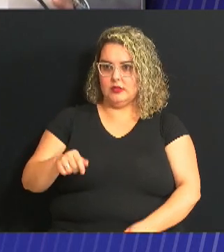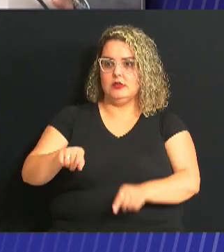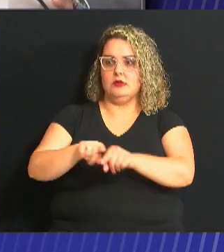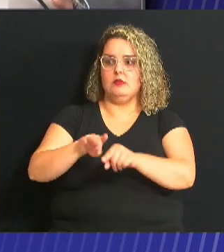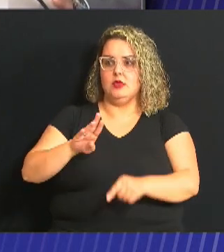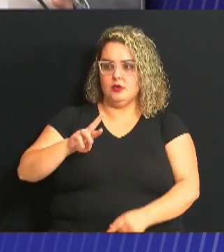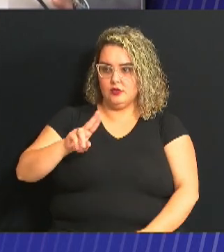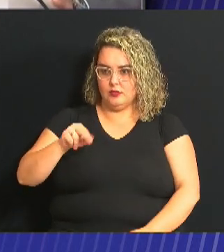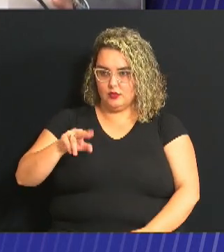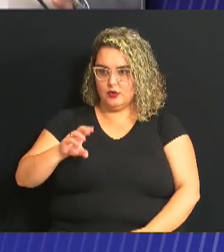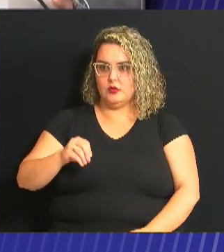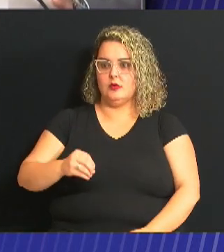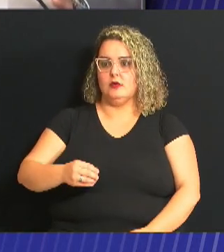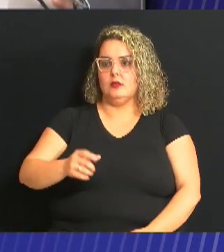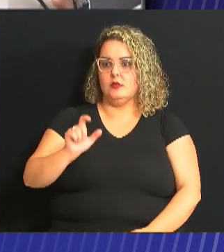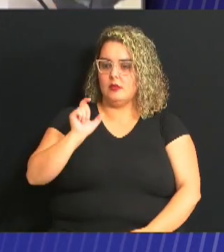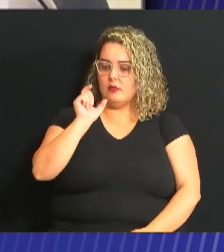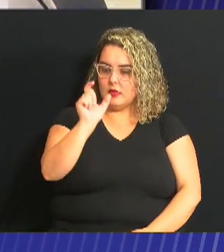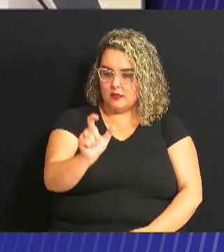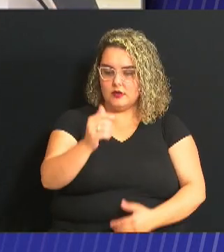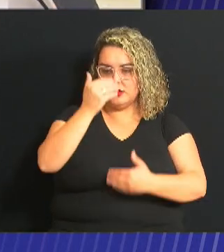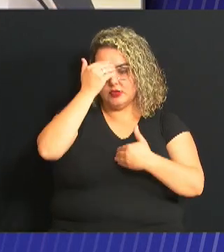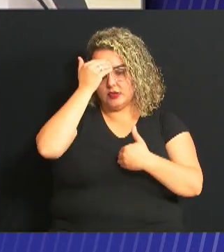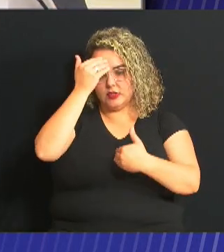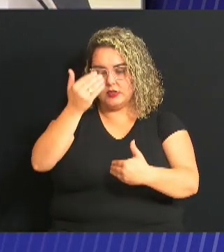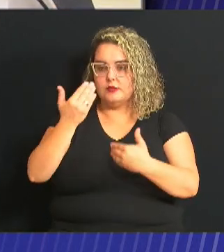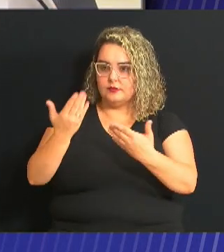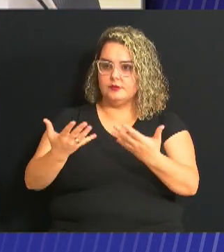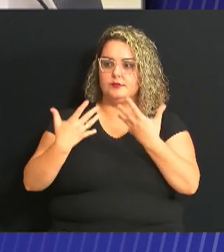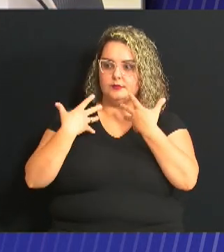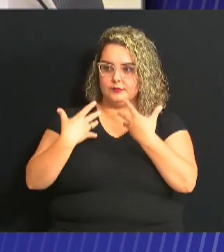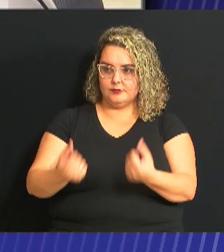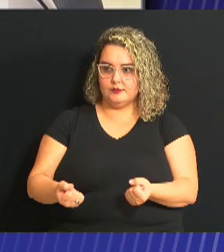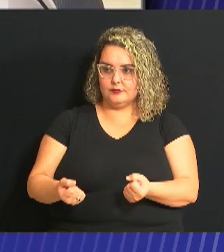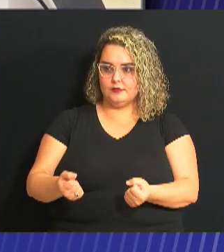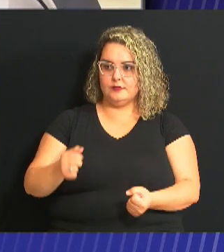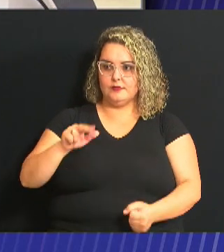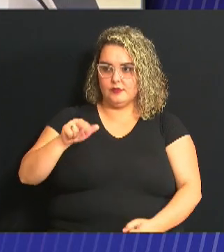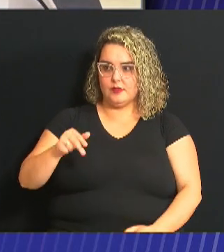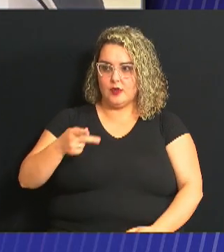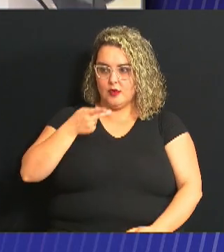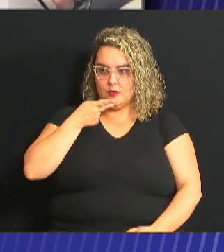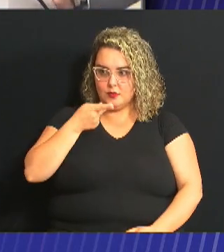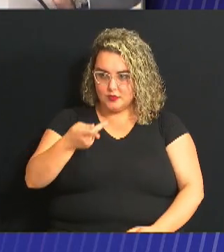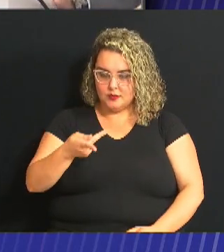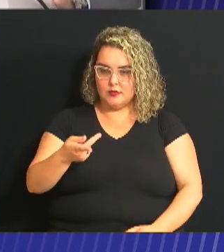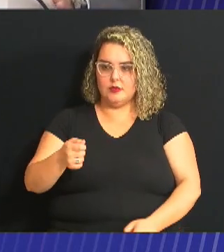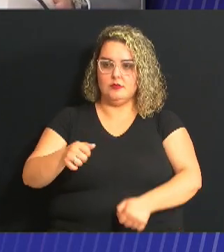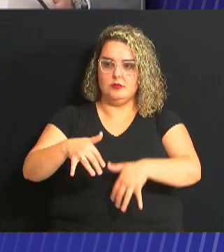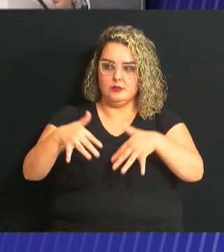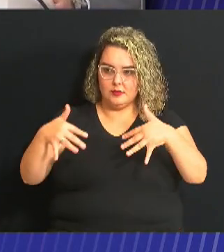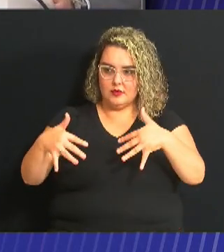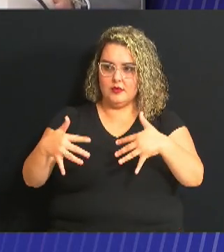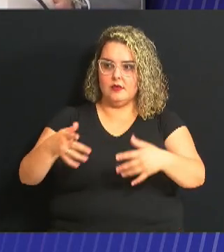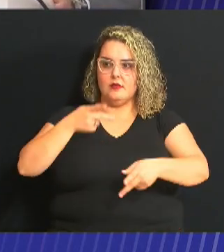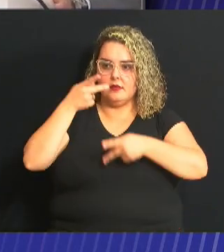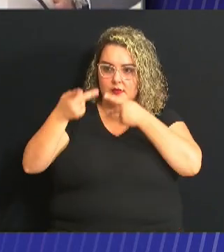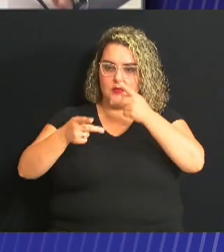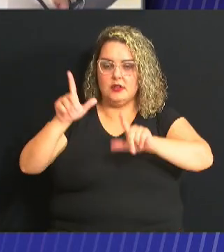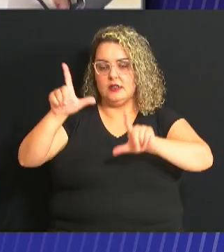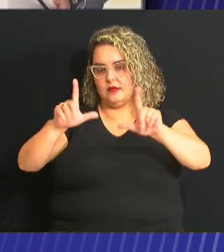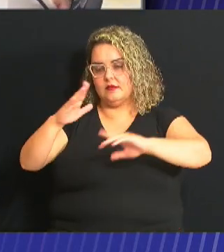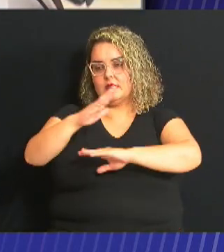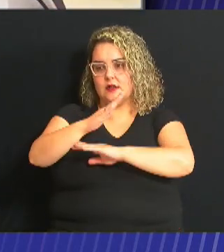a você. Tá? Então, receba aí. Nunca pude falar de público, mas hoje eu estou falando, né, pela TV Câmara,